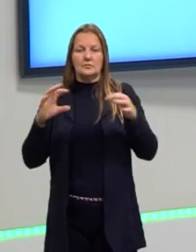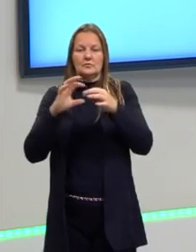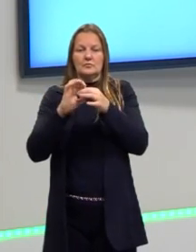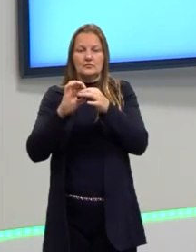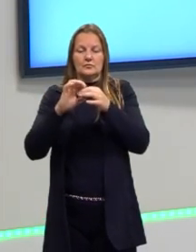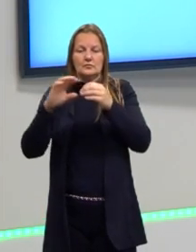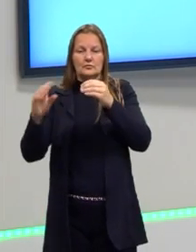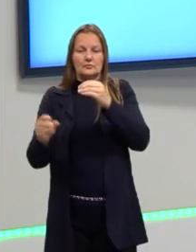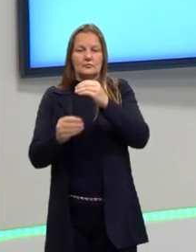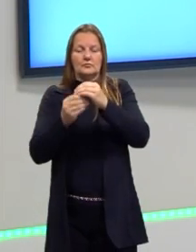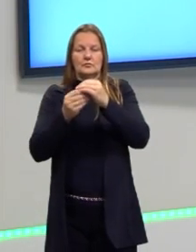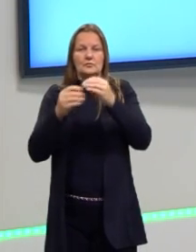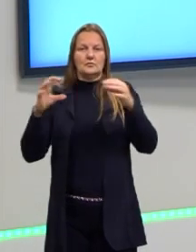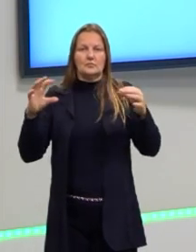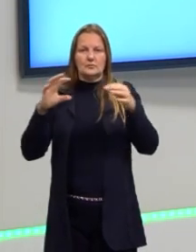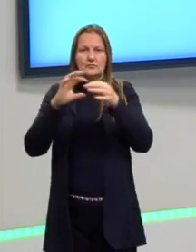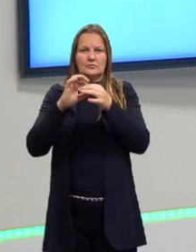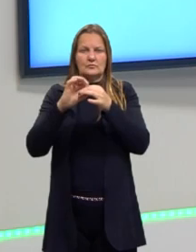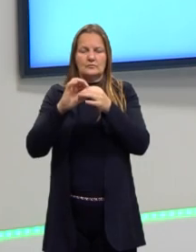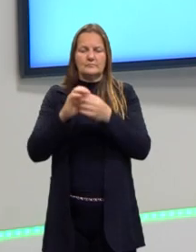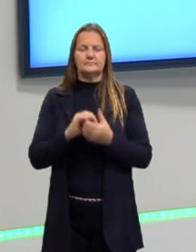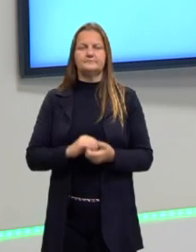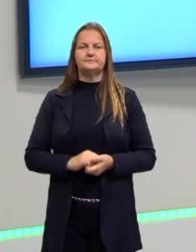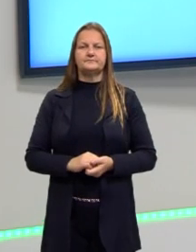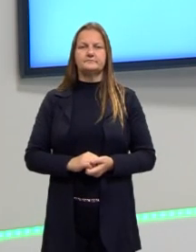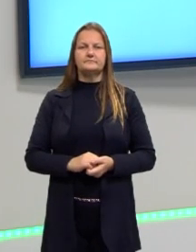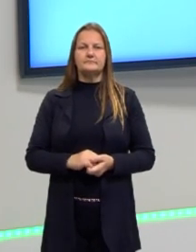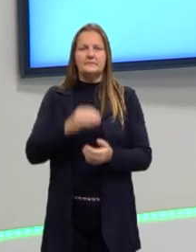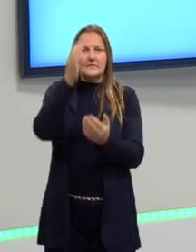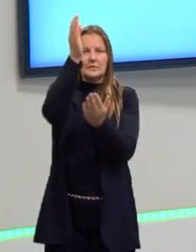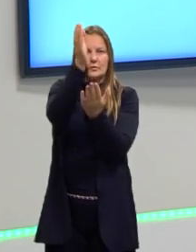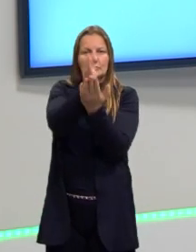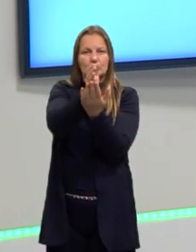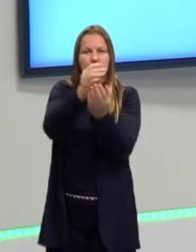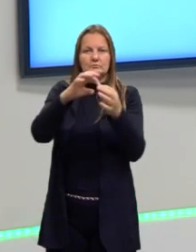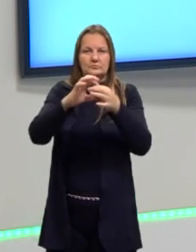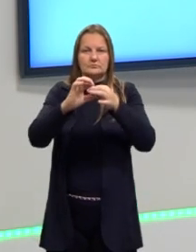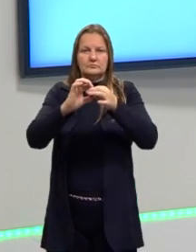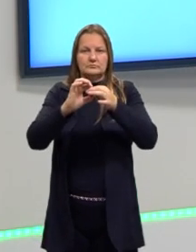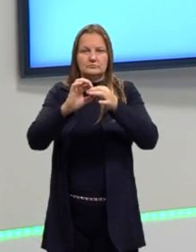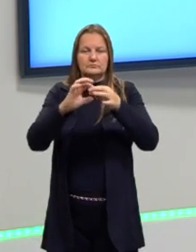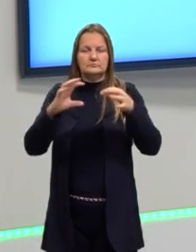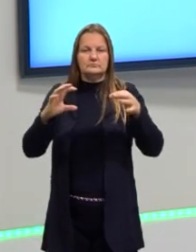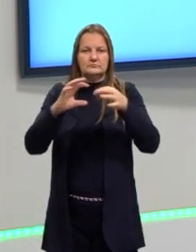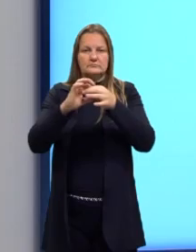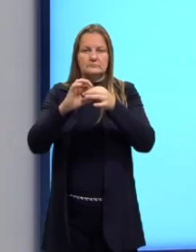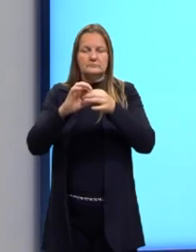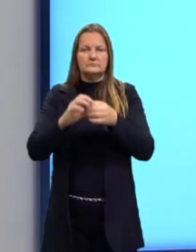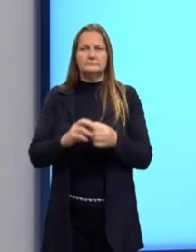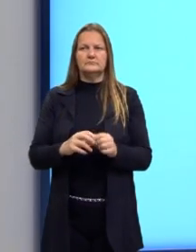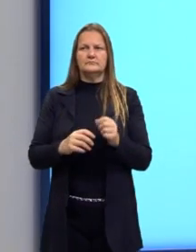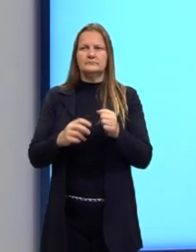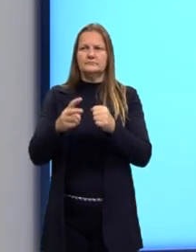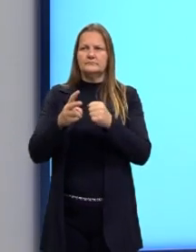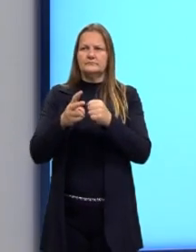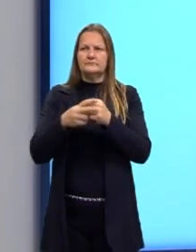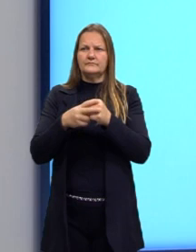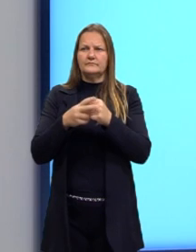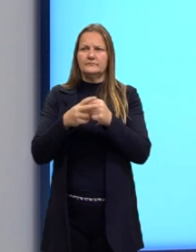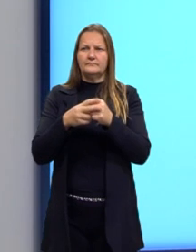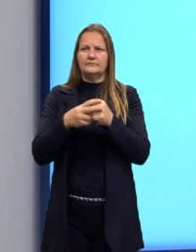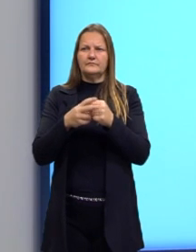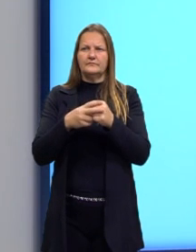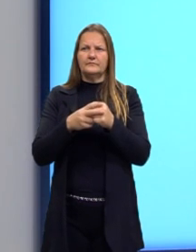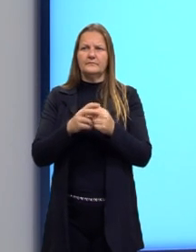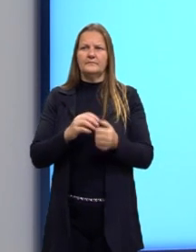um objeto na minha frase ali dentro no meio deles tá então o verbo qual lembra que eu falei lá